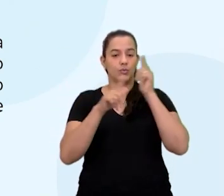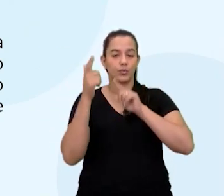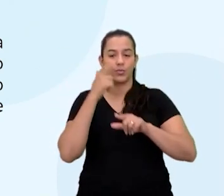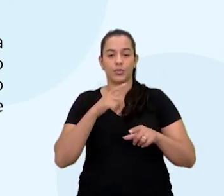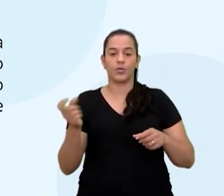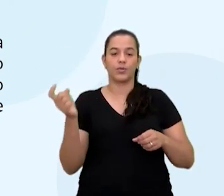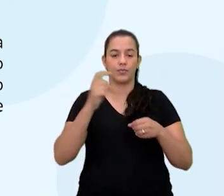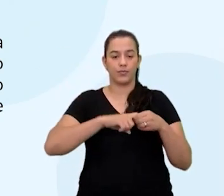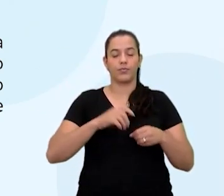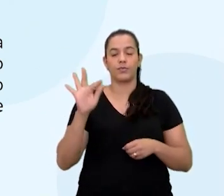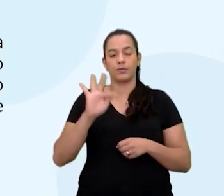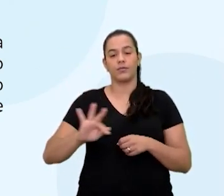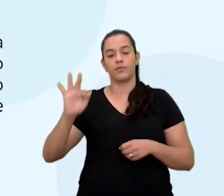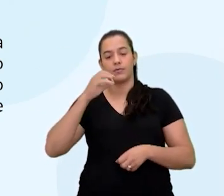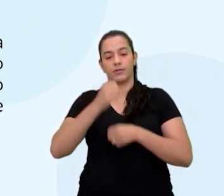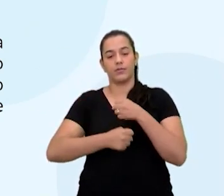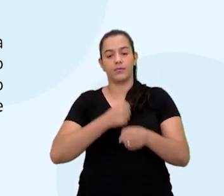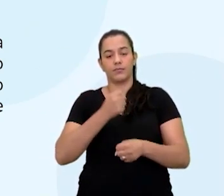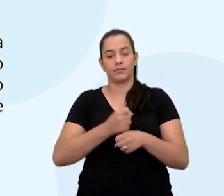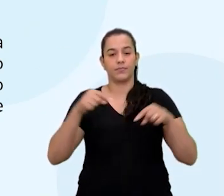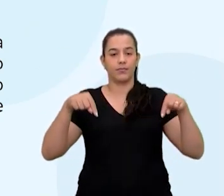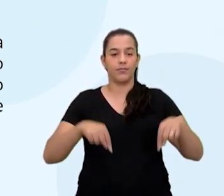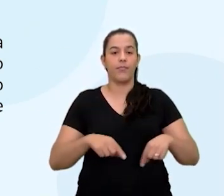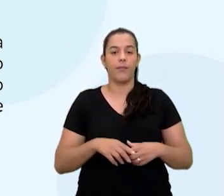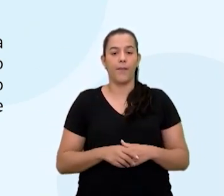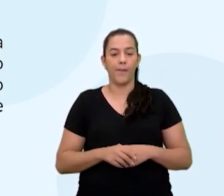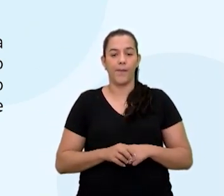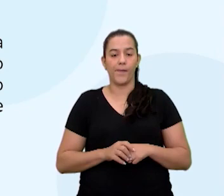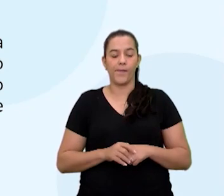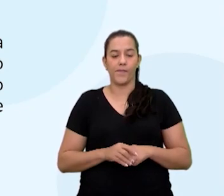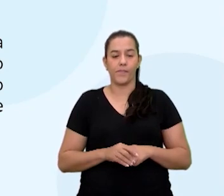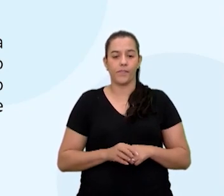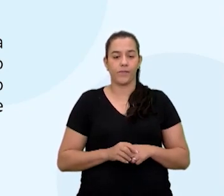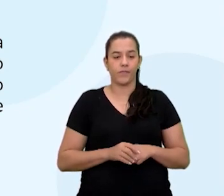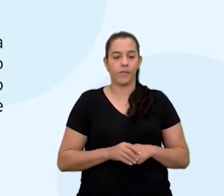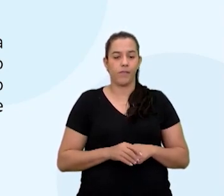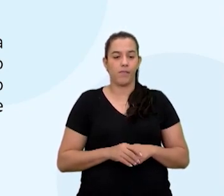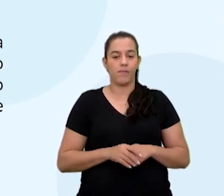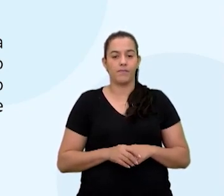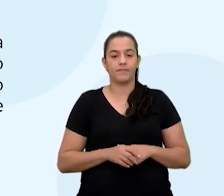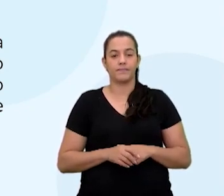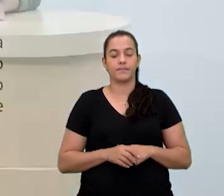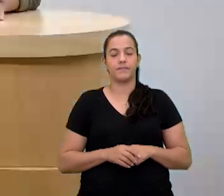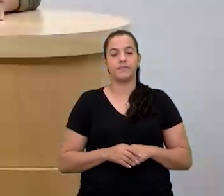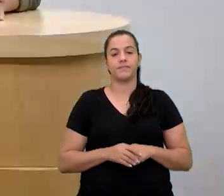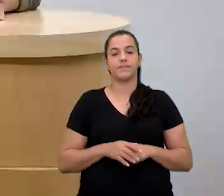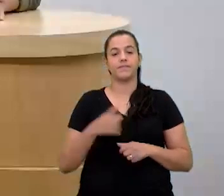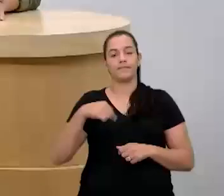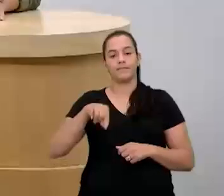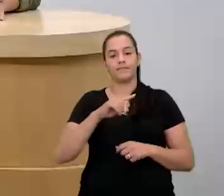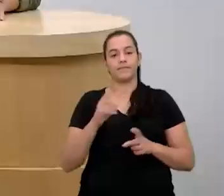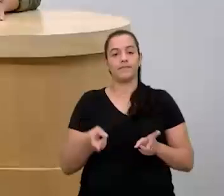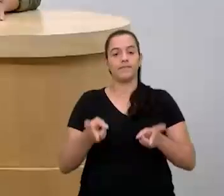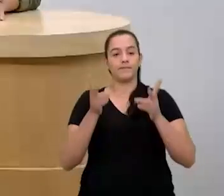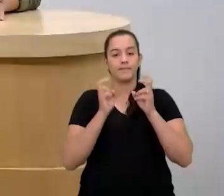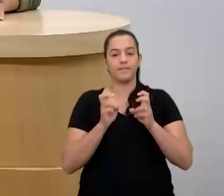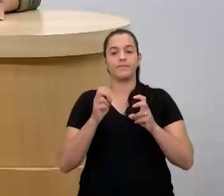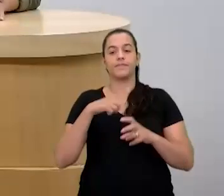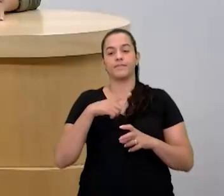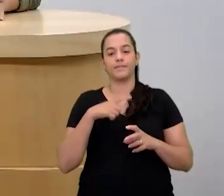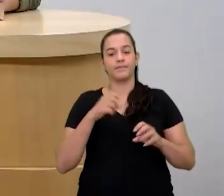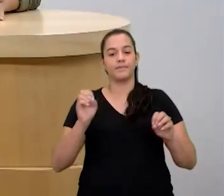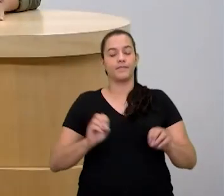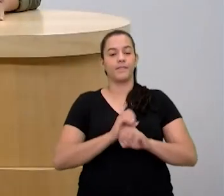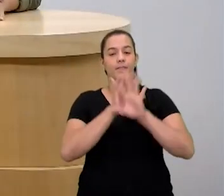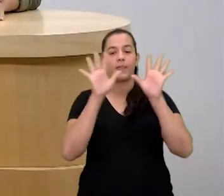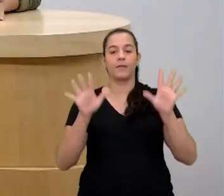voltar à faculdade esse ano. Aí a gente percebe claramente, pode voltar para a gente, por favor, a gente fez o texto, a gente vê